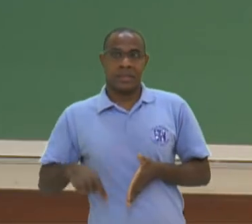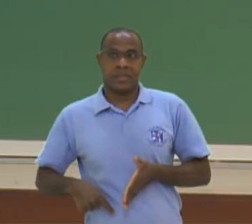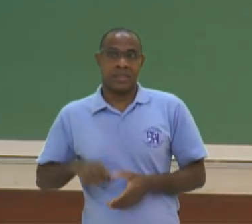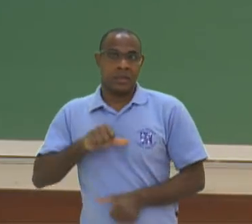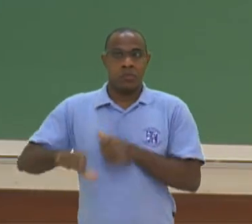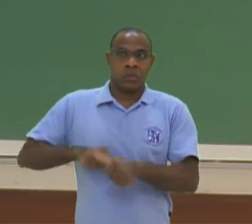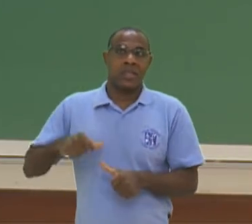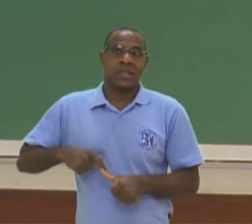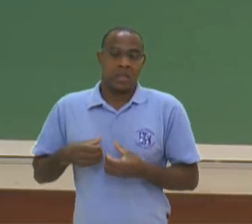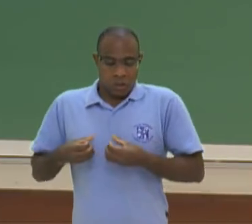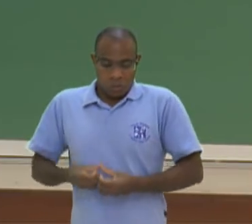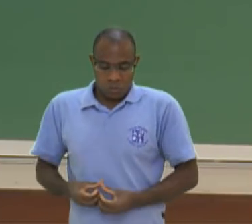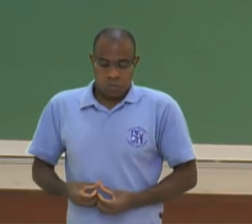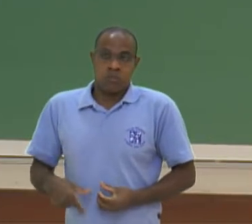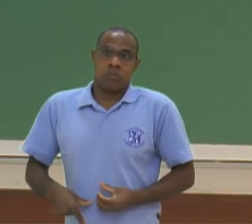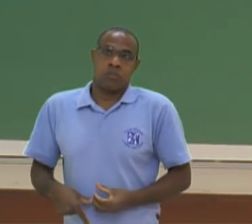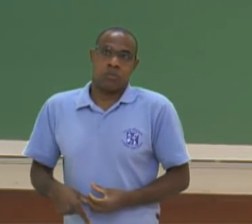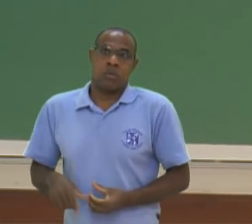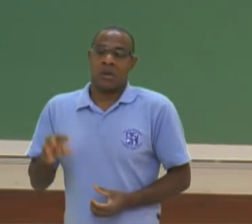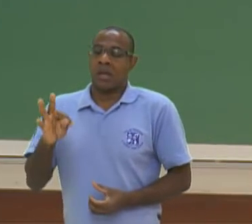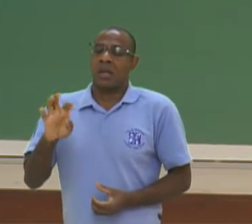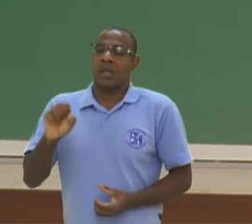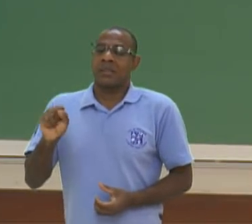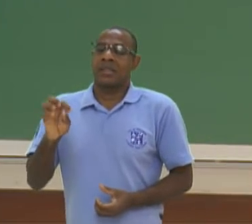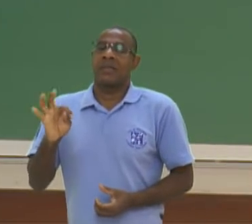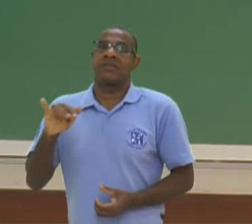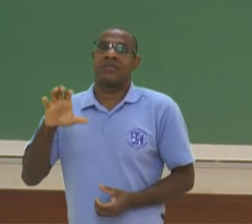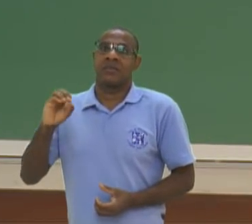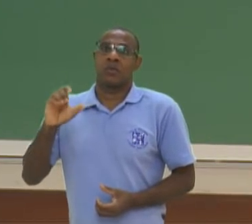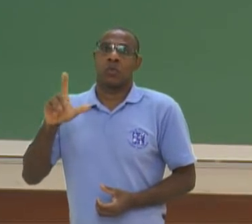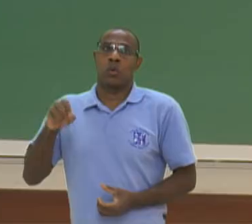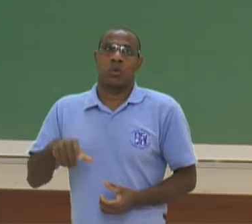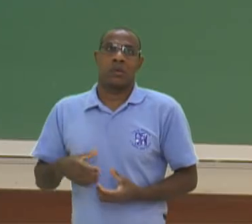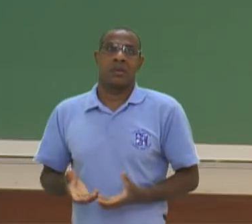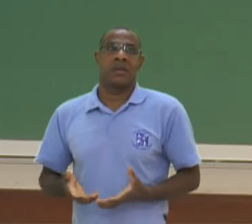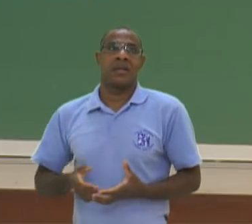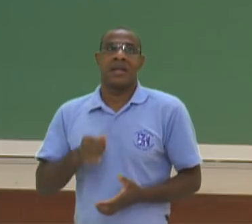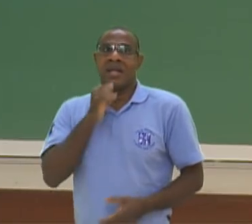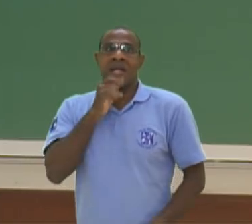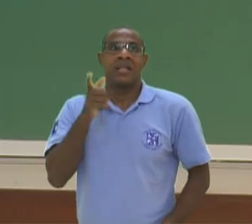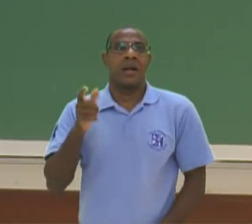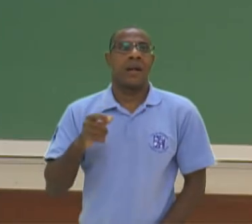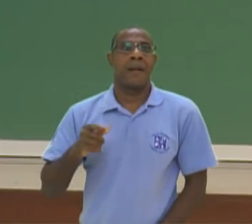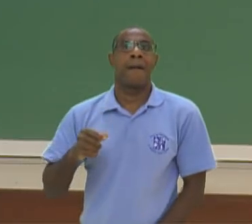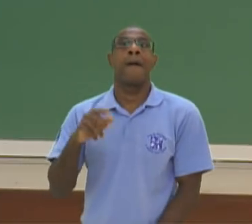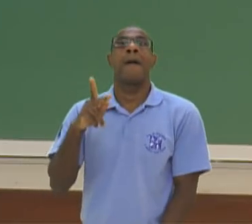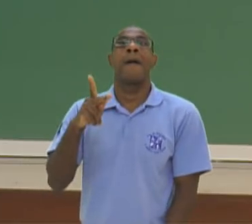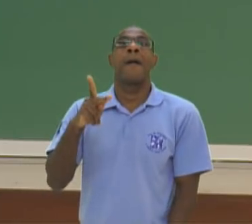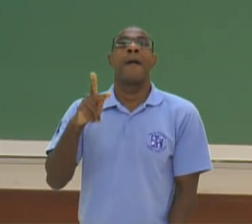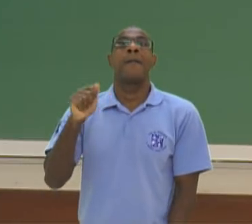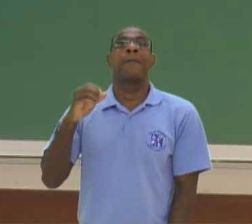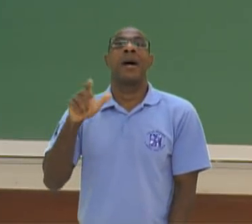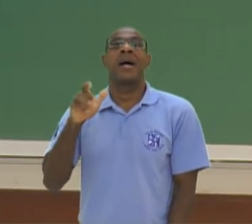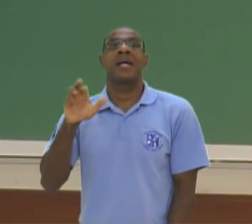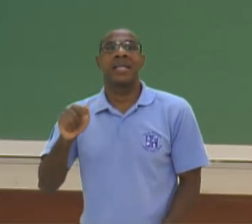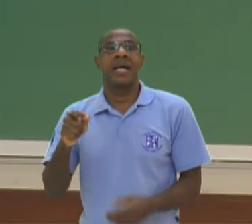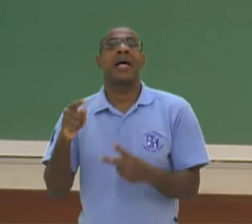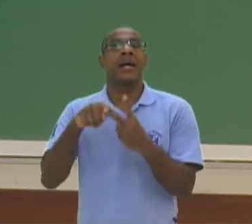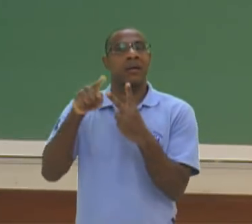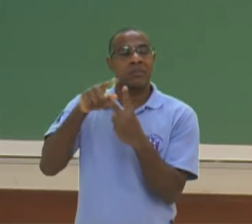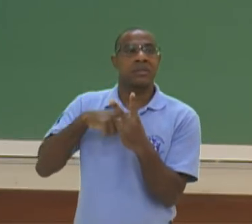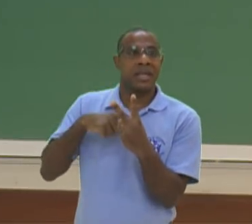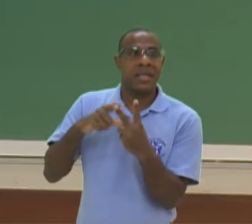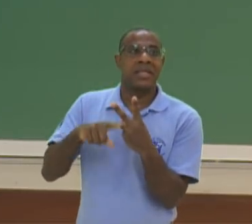testículos, tá? Mas de resto, ó, pâncreas, os dois têm, as glândulas suprarrenais, as